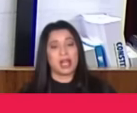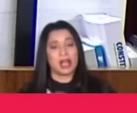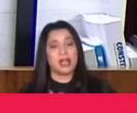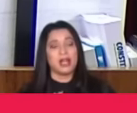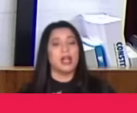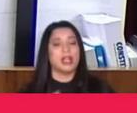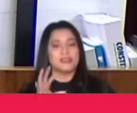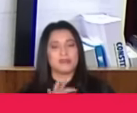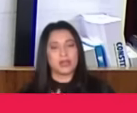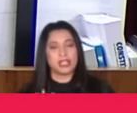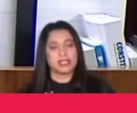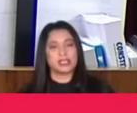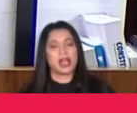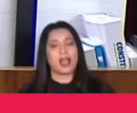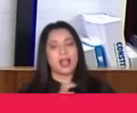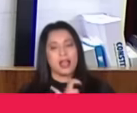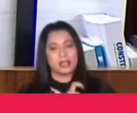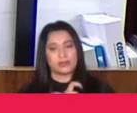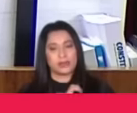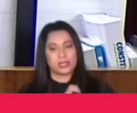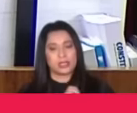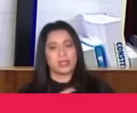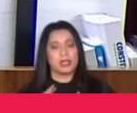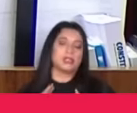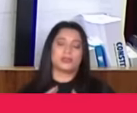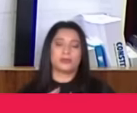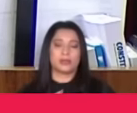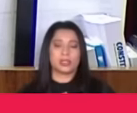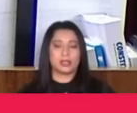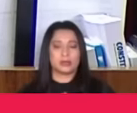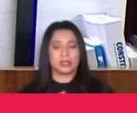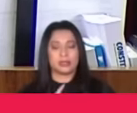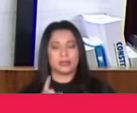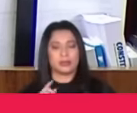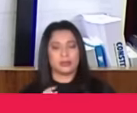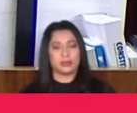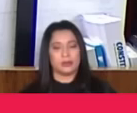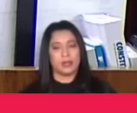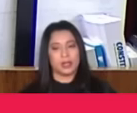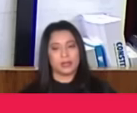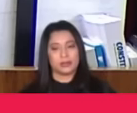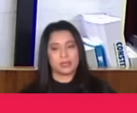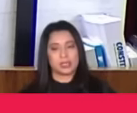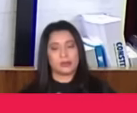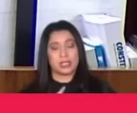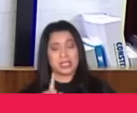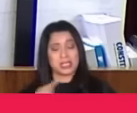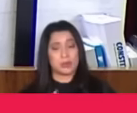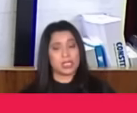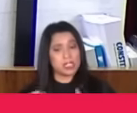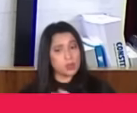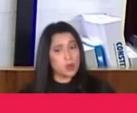E essas pessoas, como o recorrente Francisco de Assis Cavalcante Nogueira, depois se escondem, ou tentam se esconder,